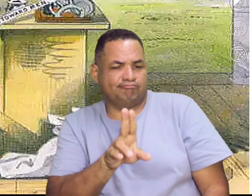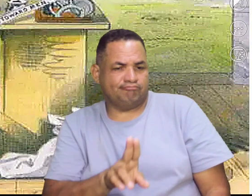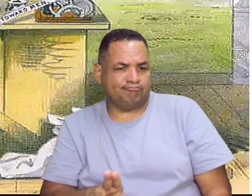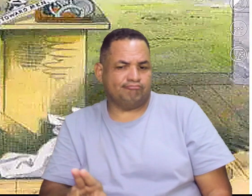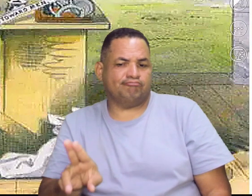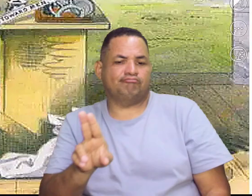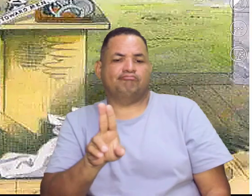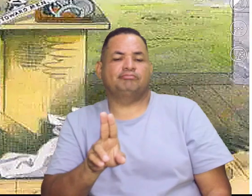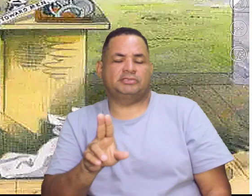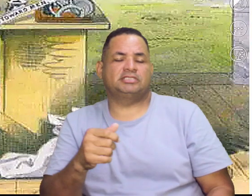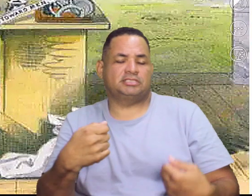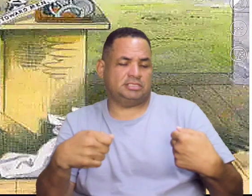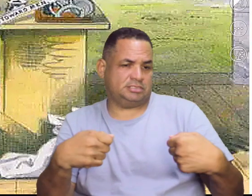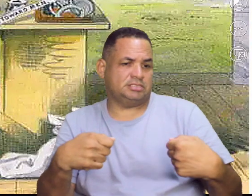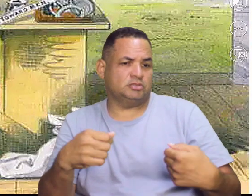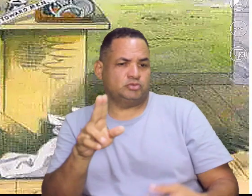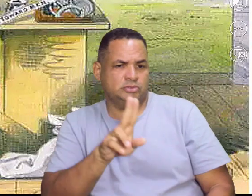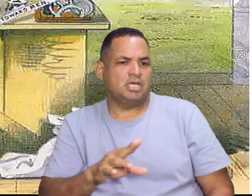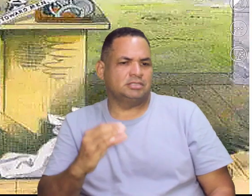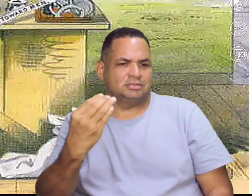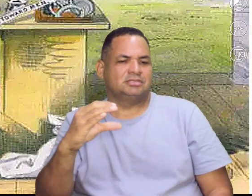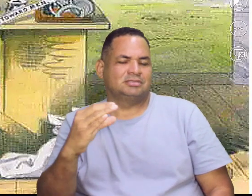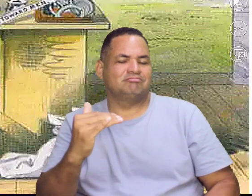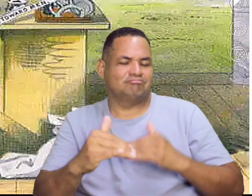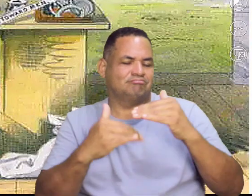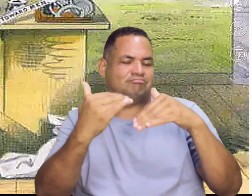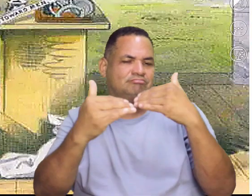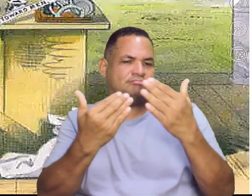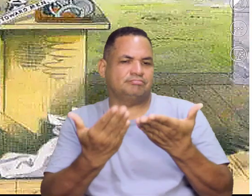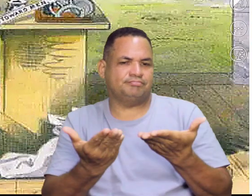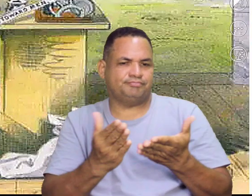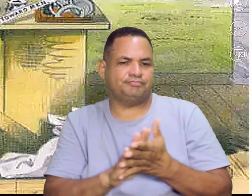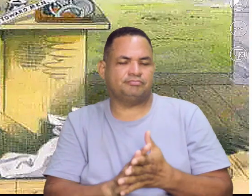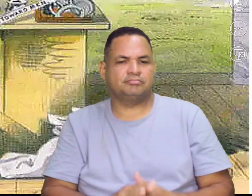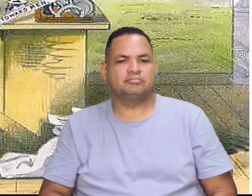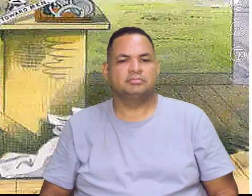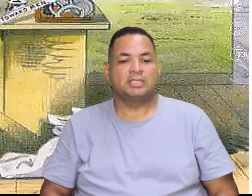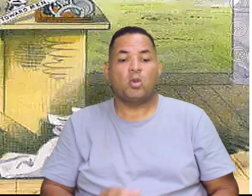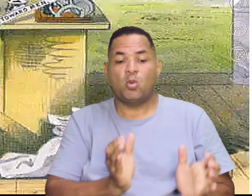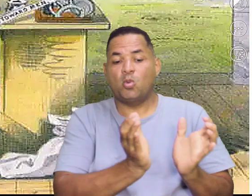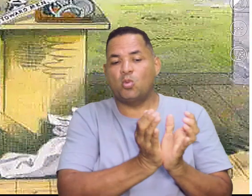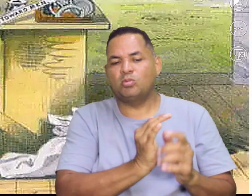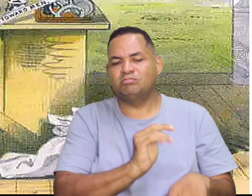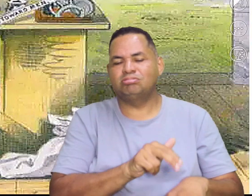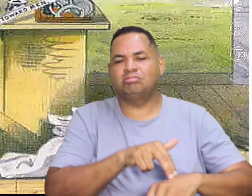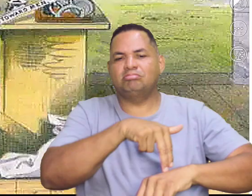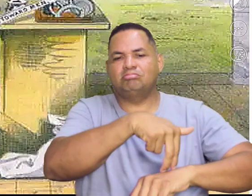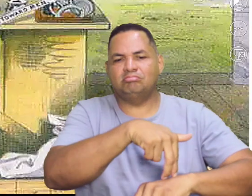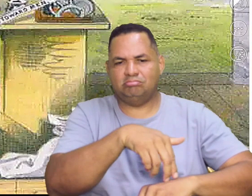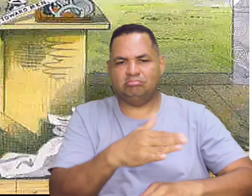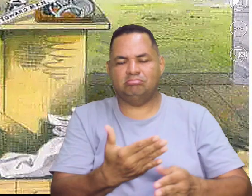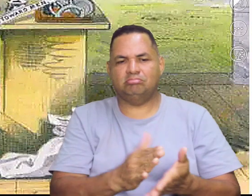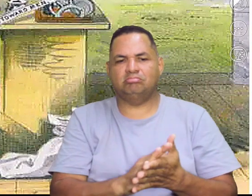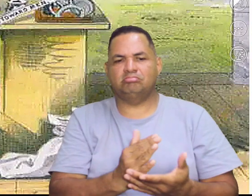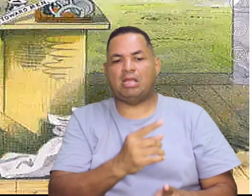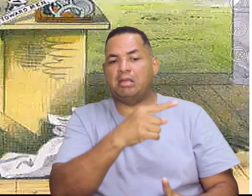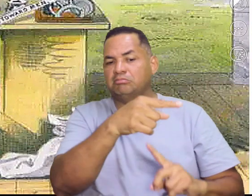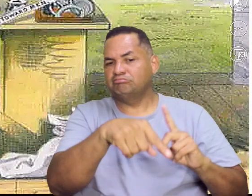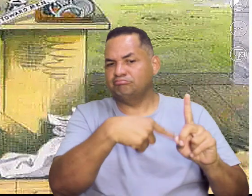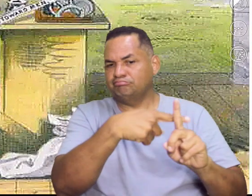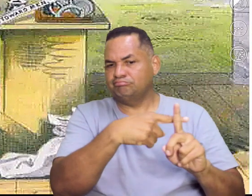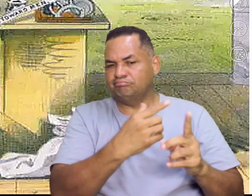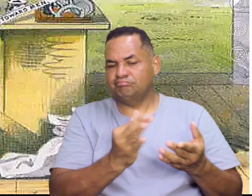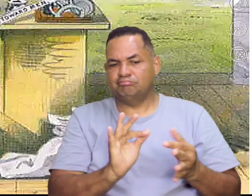usar ciência. E aí o que acontece? Segundo os positivistas, para mim chegar nessa última